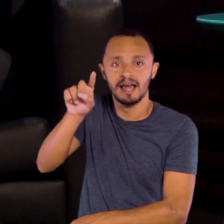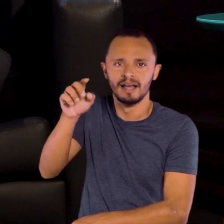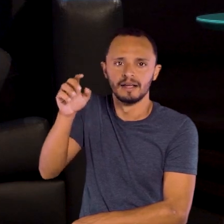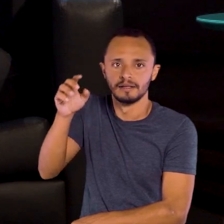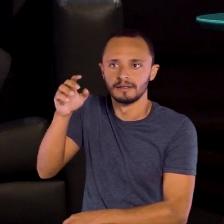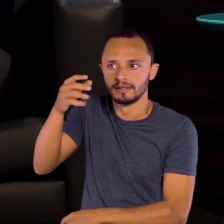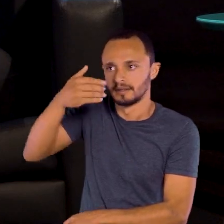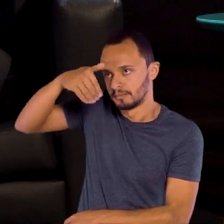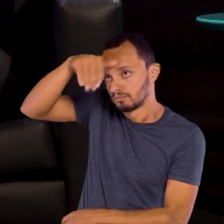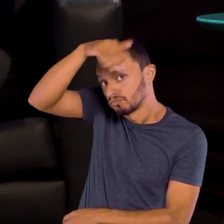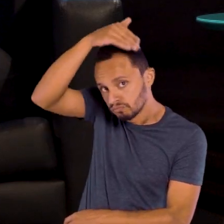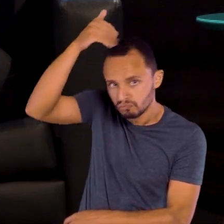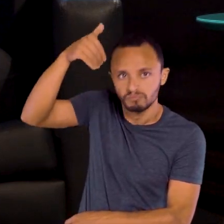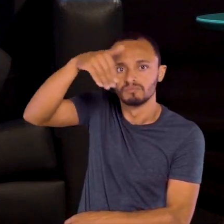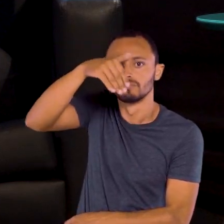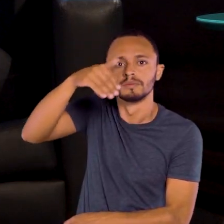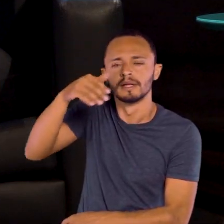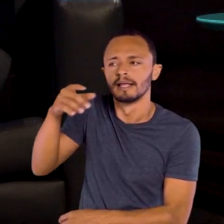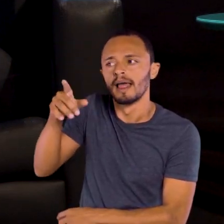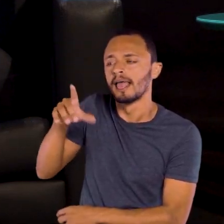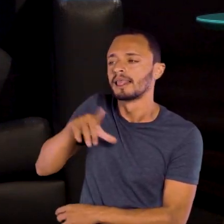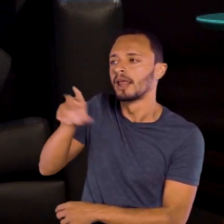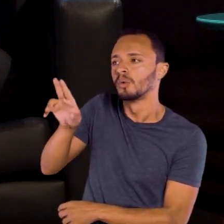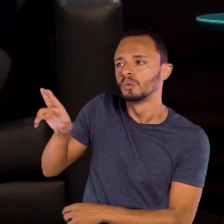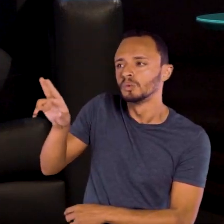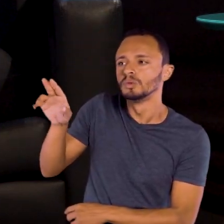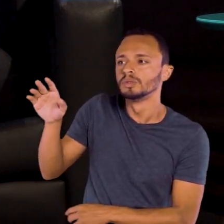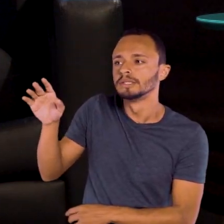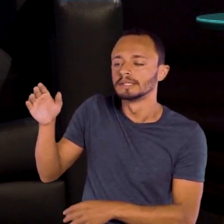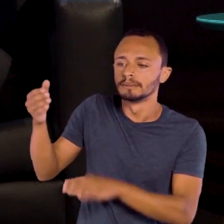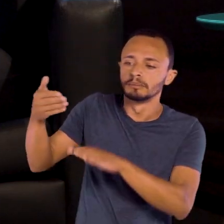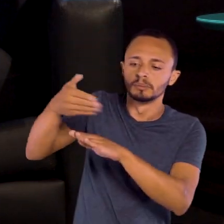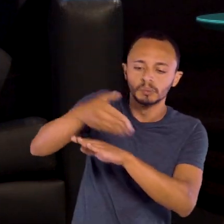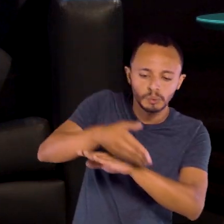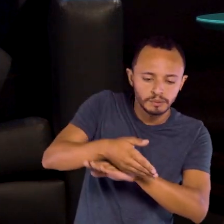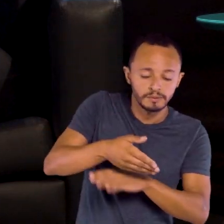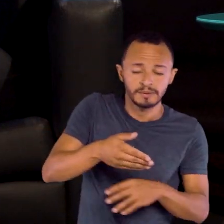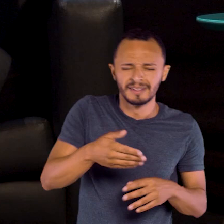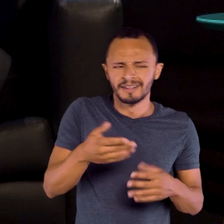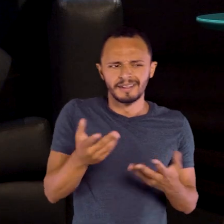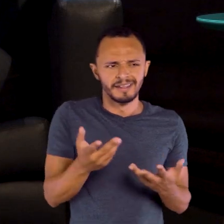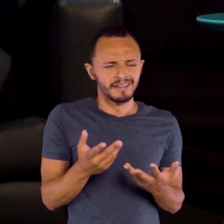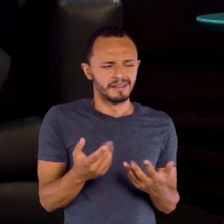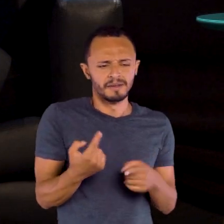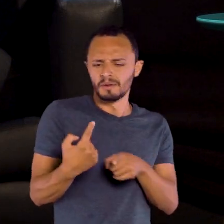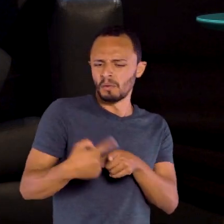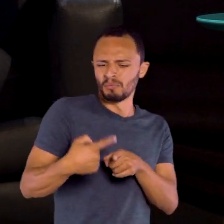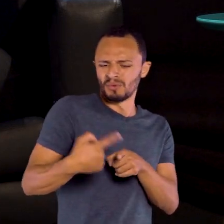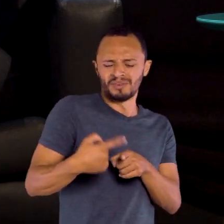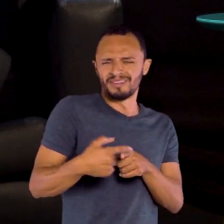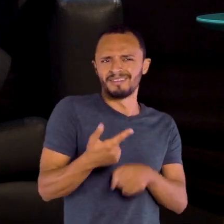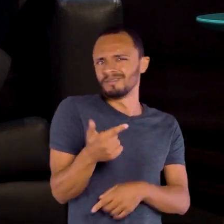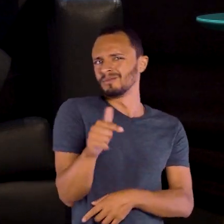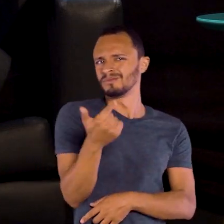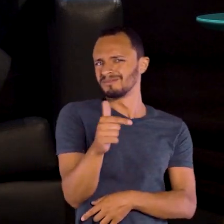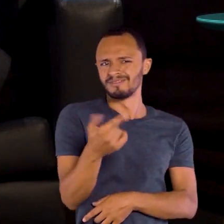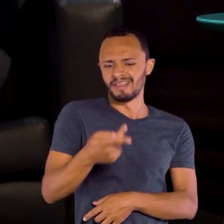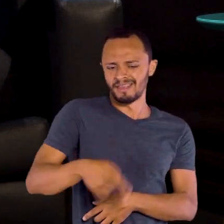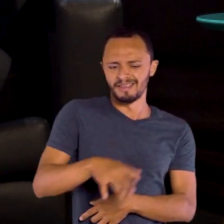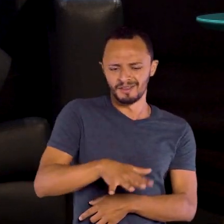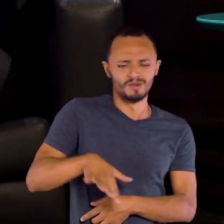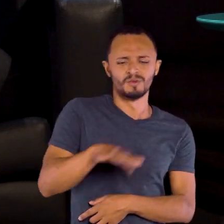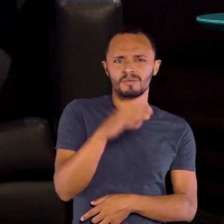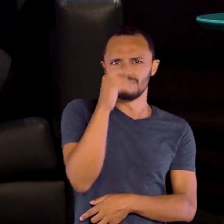atrás. Eu falei, mas tem uma história aqui. E por que a gente não tem nenhum livro de ficção com esse